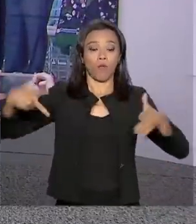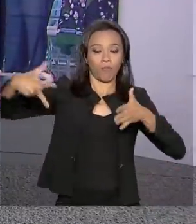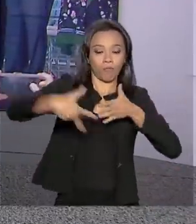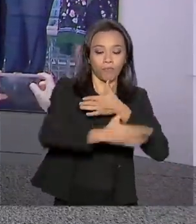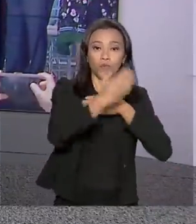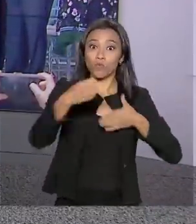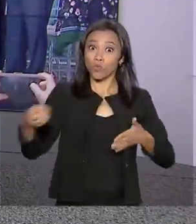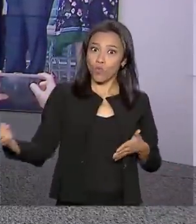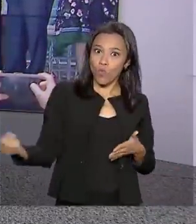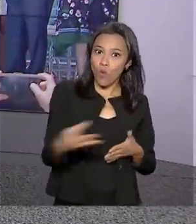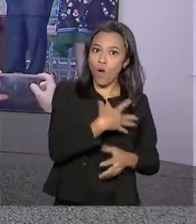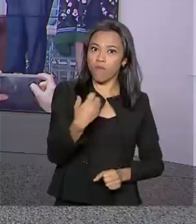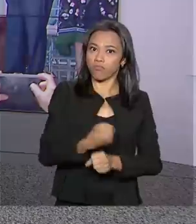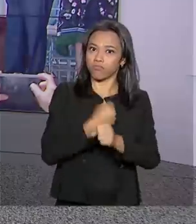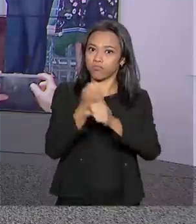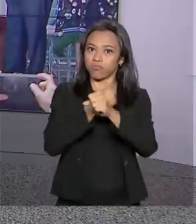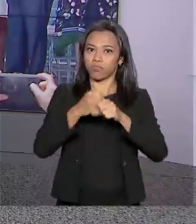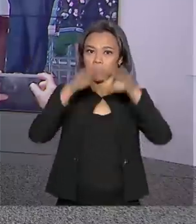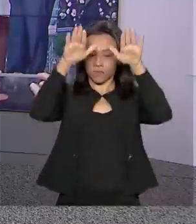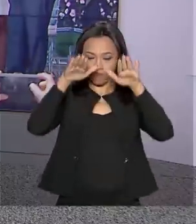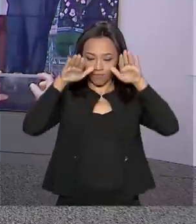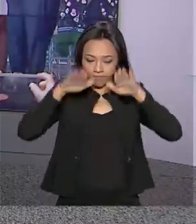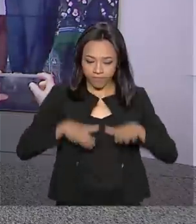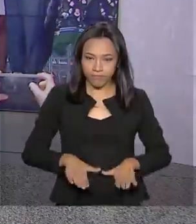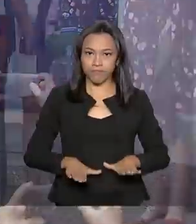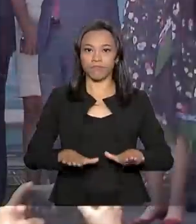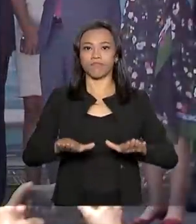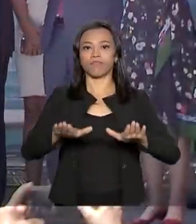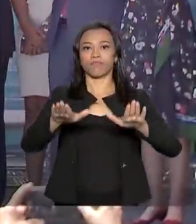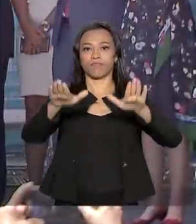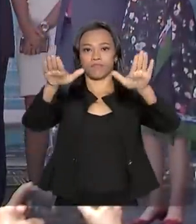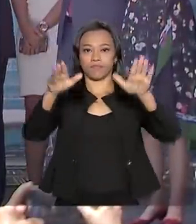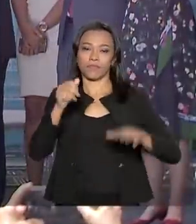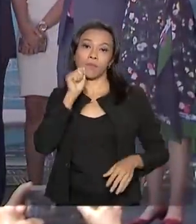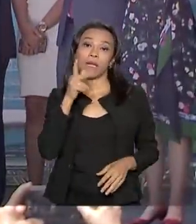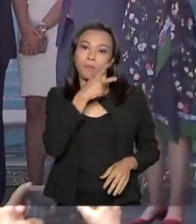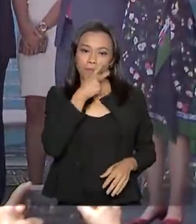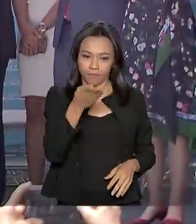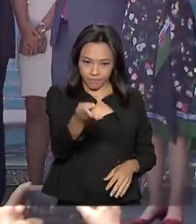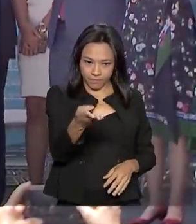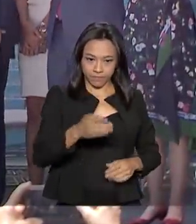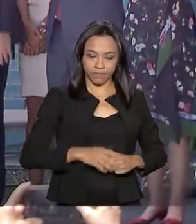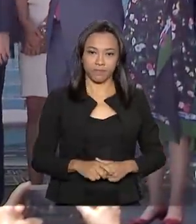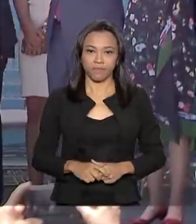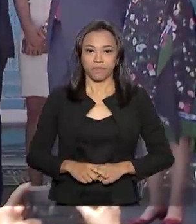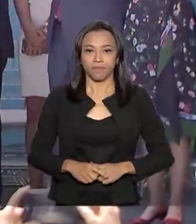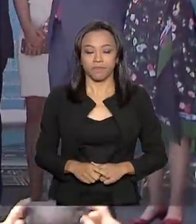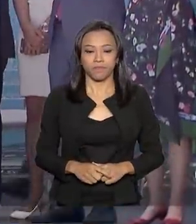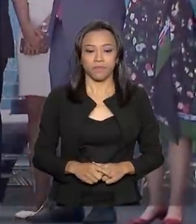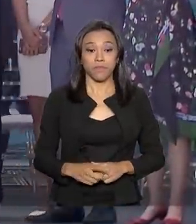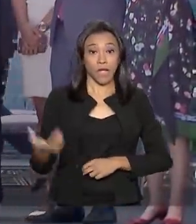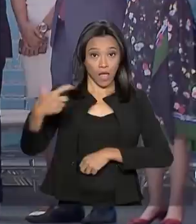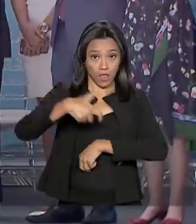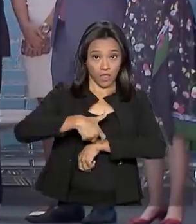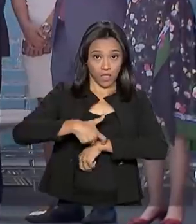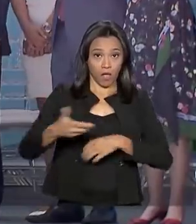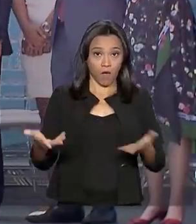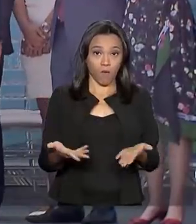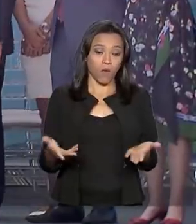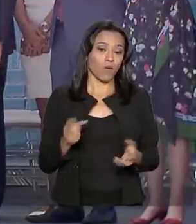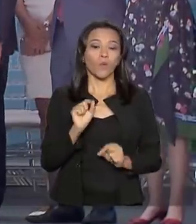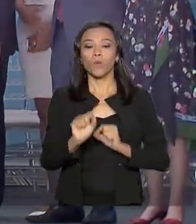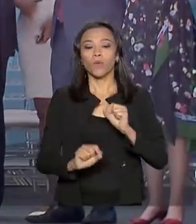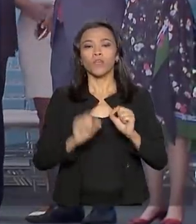de passageiros do Aeroporto Internacional de Macapá. Vamos acompanhar. Nesse momento, houve